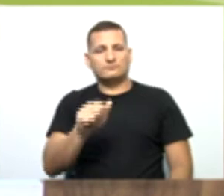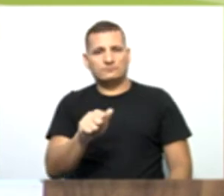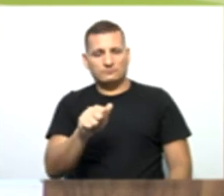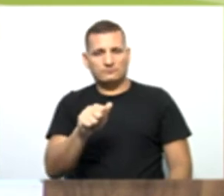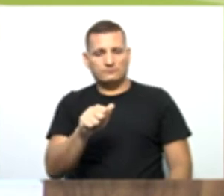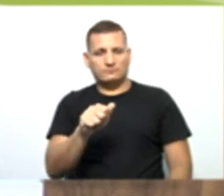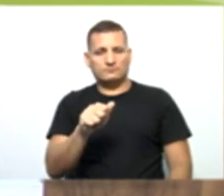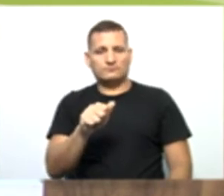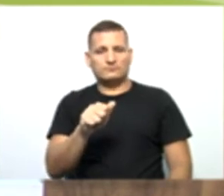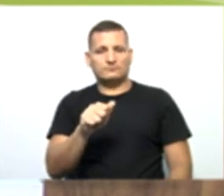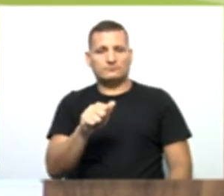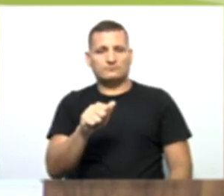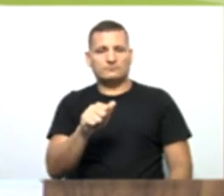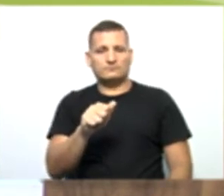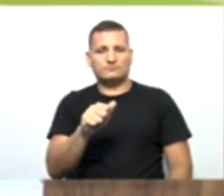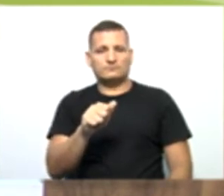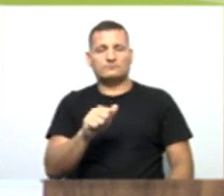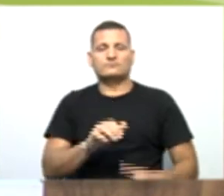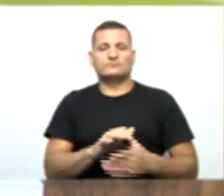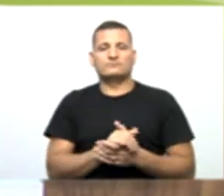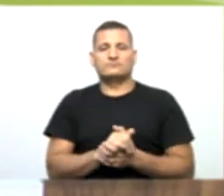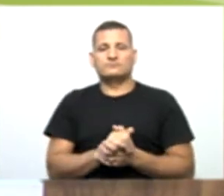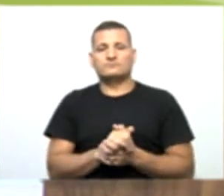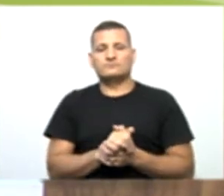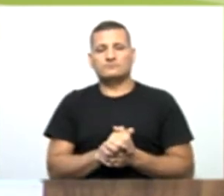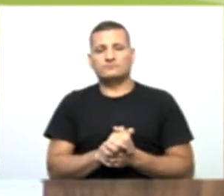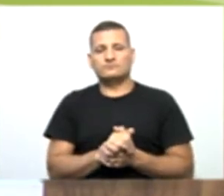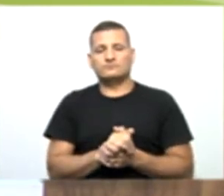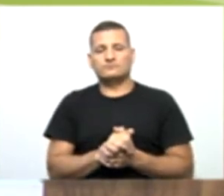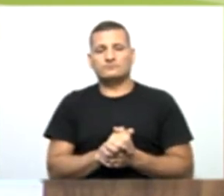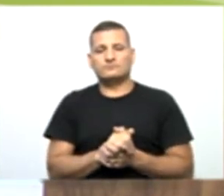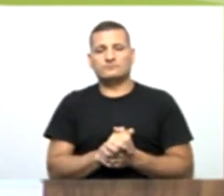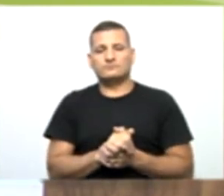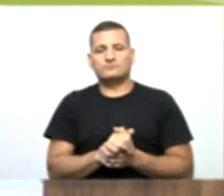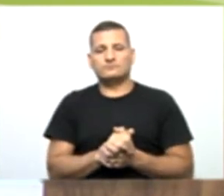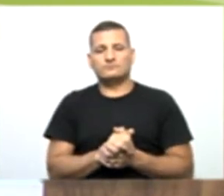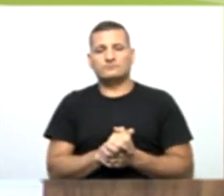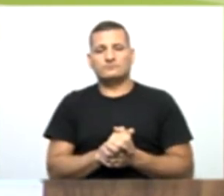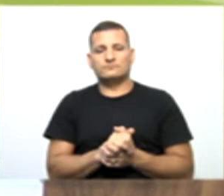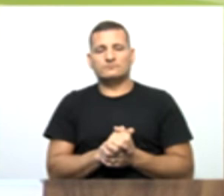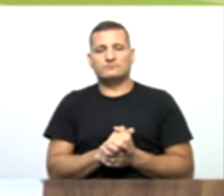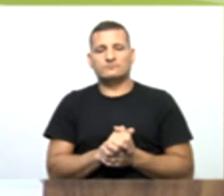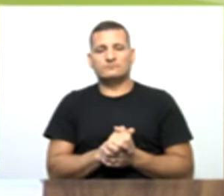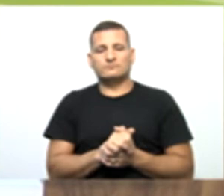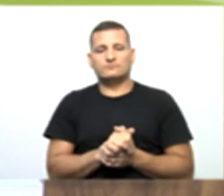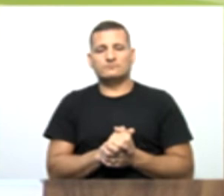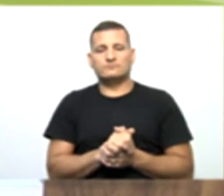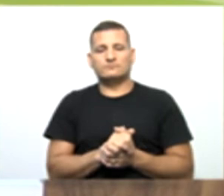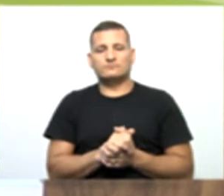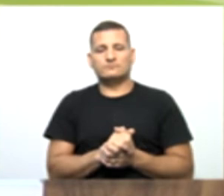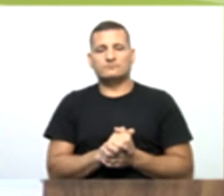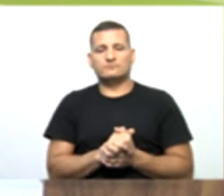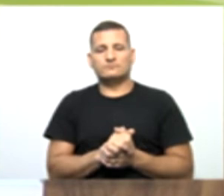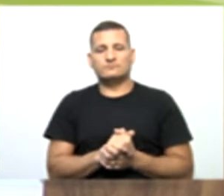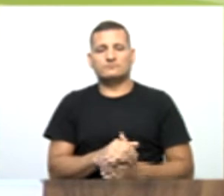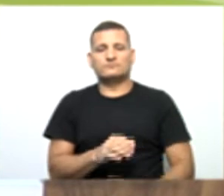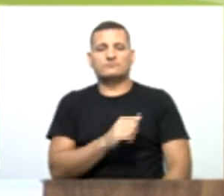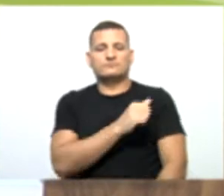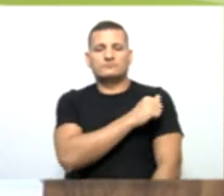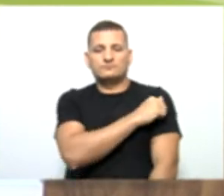essa questão que eu já fiz o registro, quero fazer o registro aqui também que a